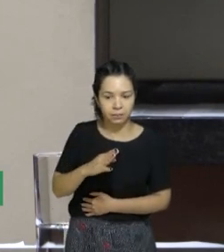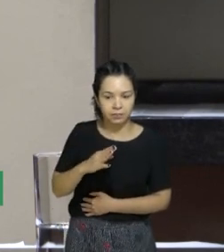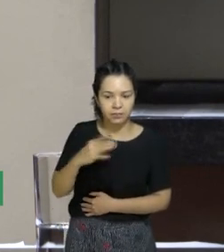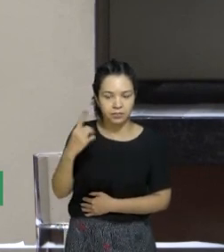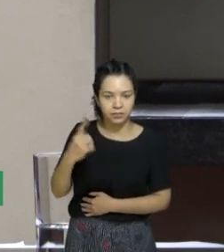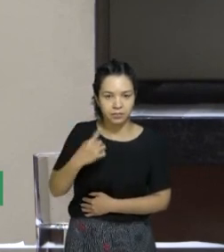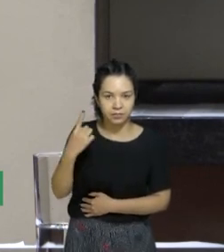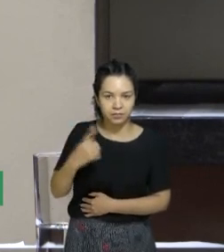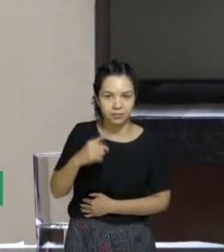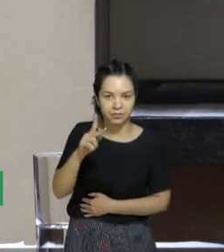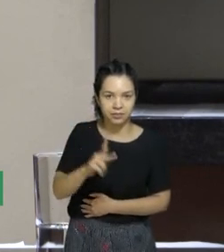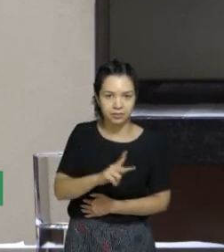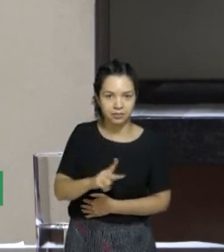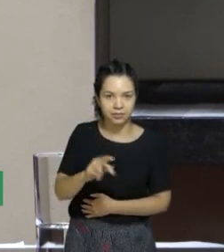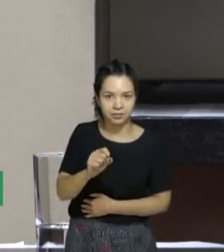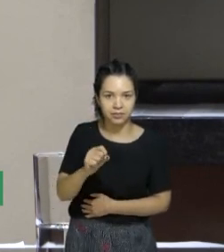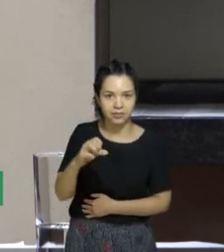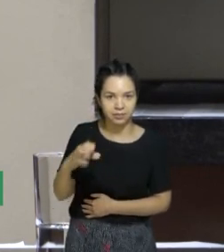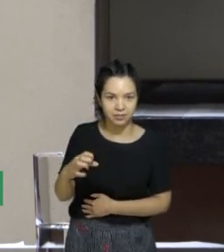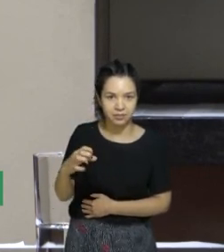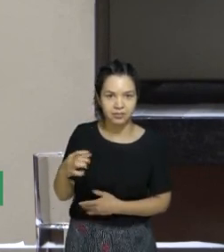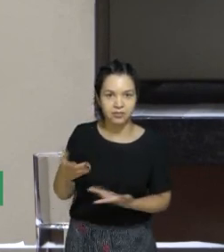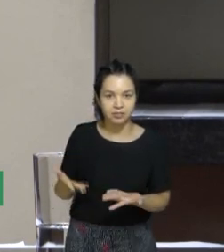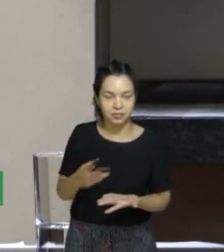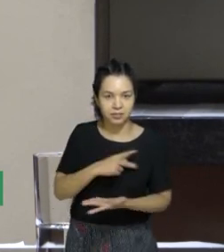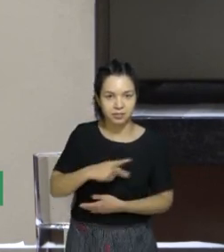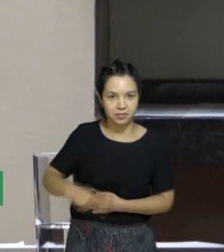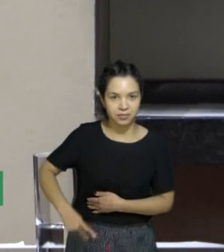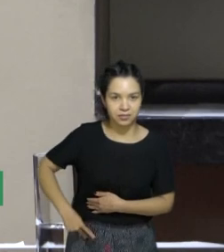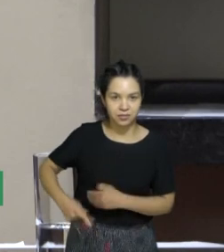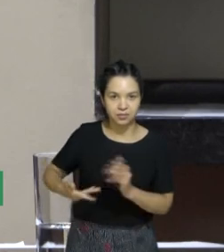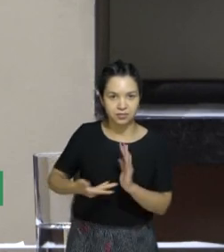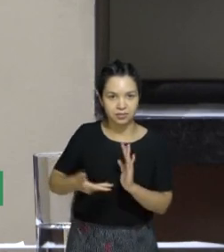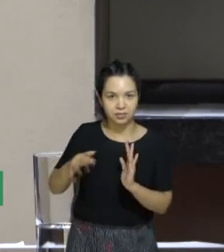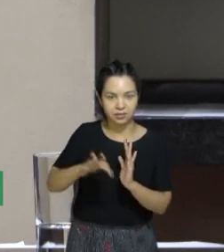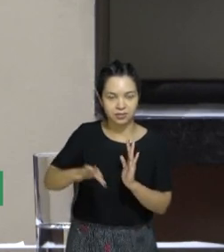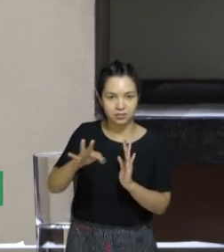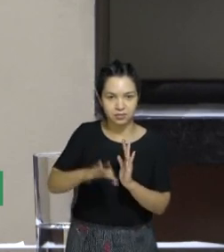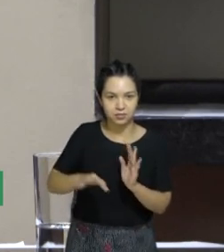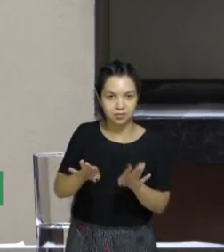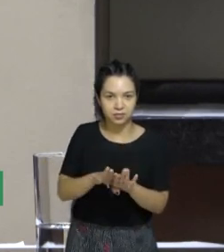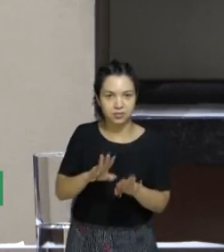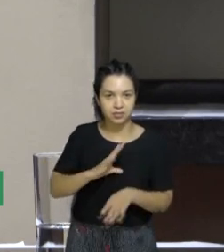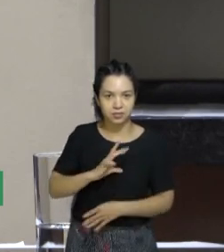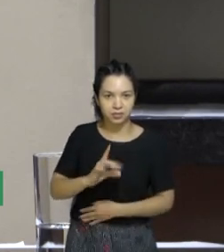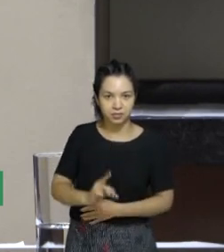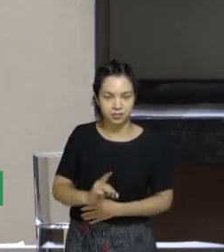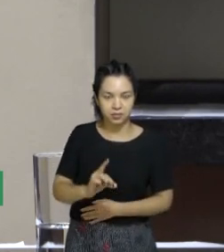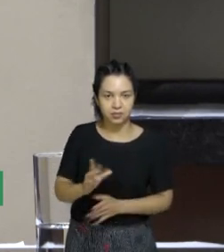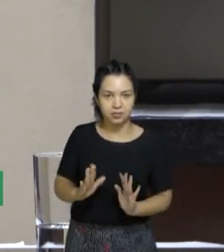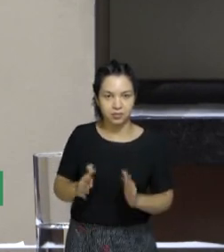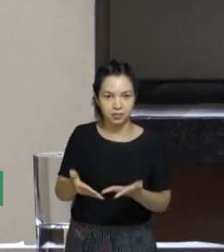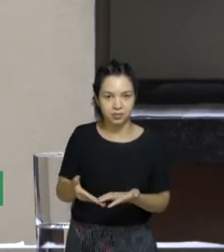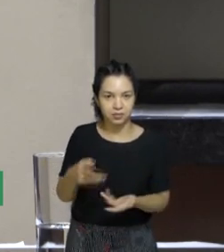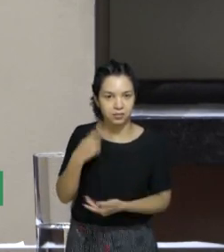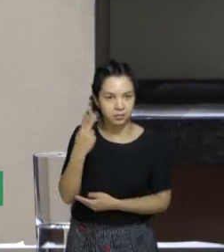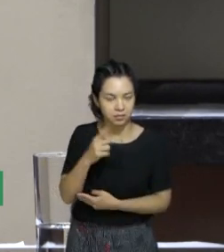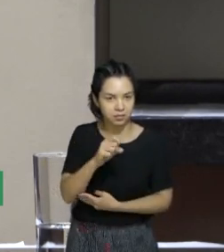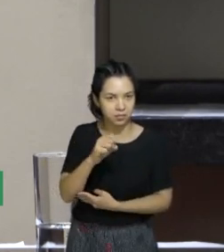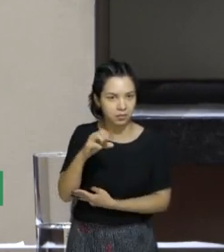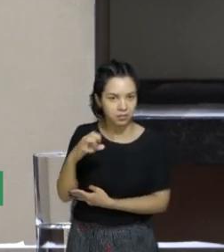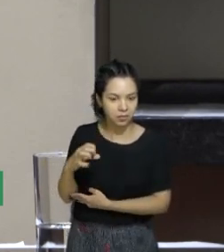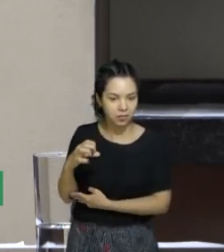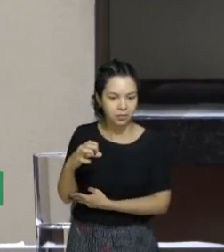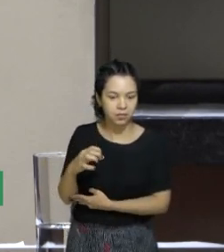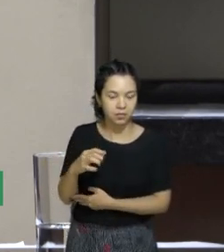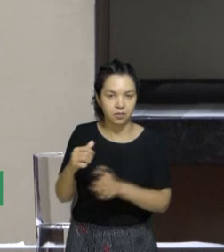Federal do Brasil em Santa Catarina, ao presidente da Câmara dos Deputados Federais e à coordenadora do Fórum Parlamentar Catarinense, pela